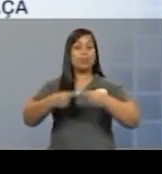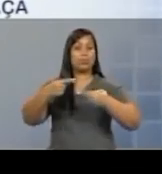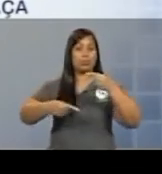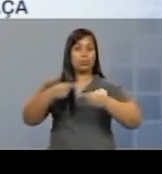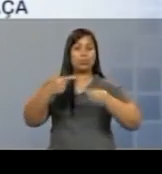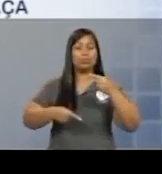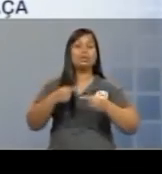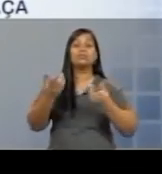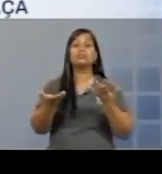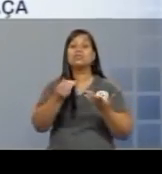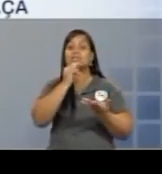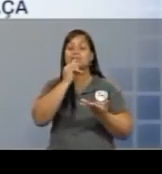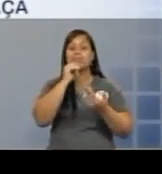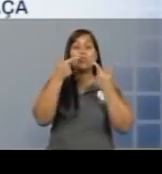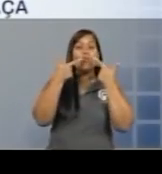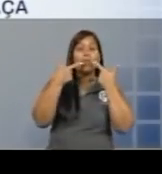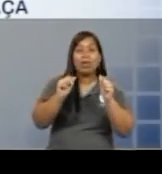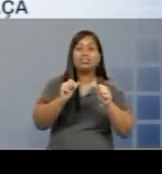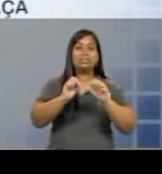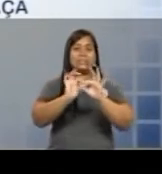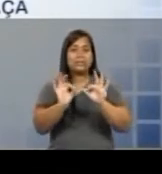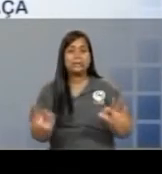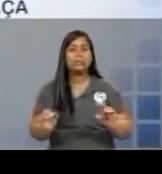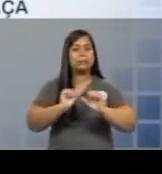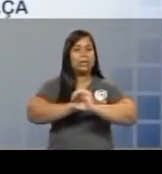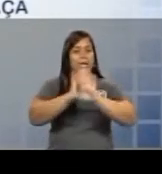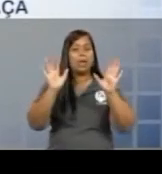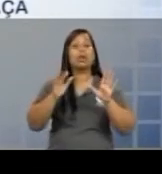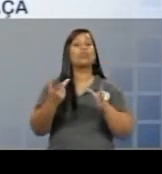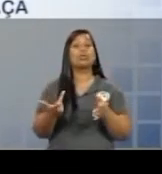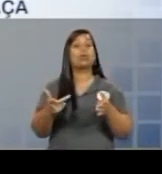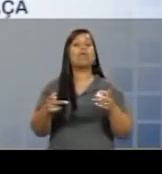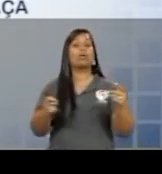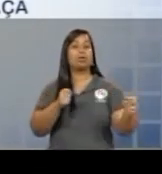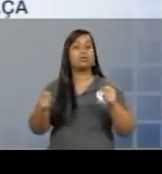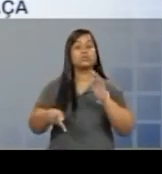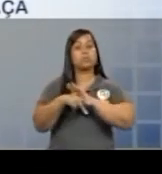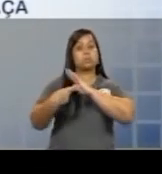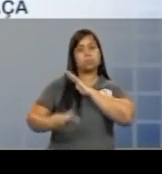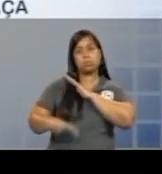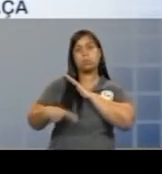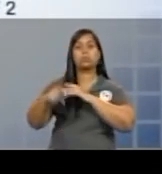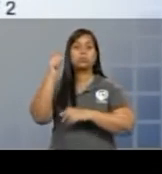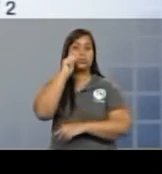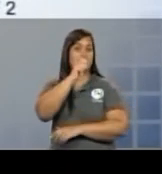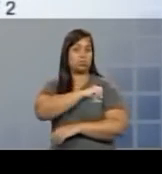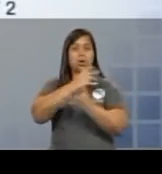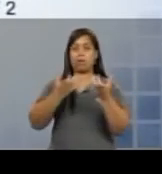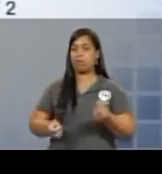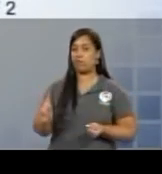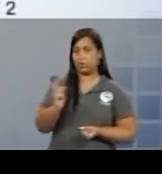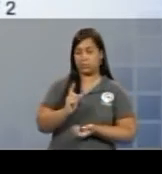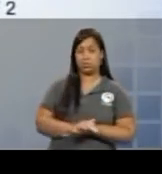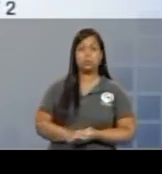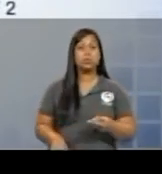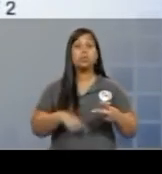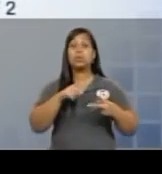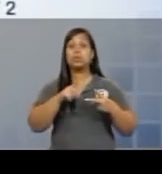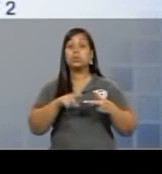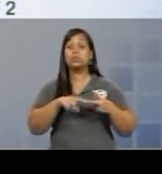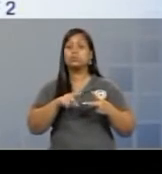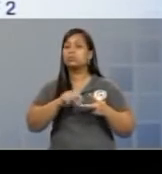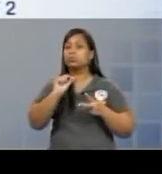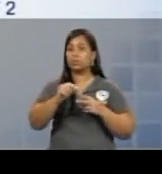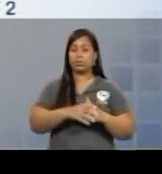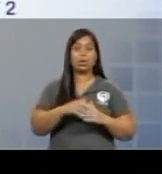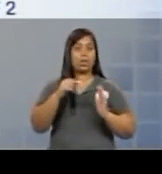Municipal de Linguagem Simples e Clara nos órgãos da administração direta e indireta e foi rejeitado. O segundo barra 2 emendas